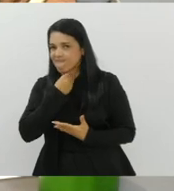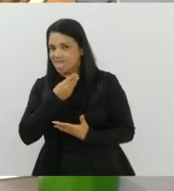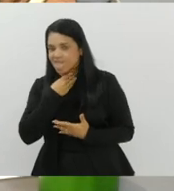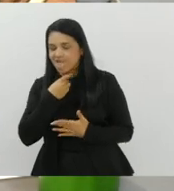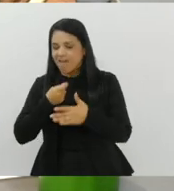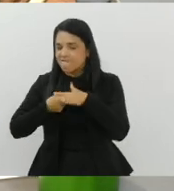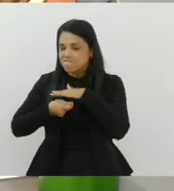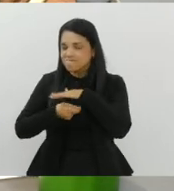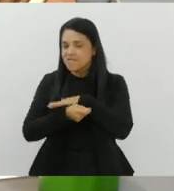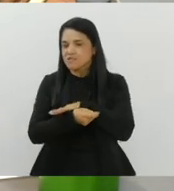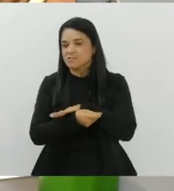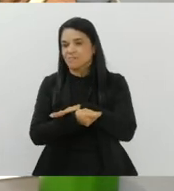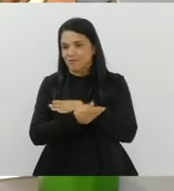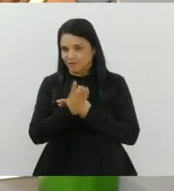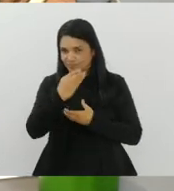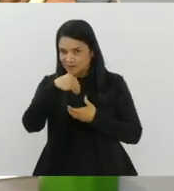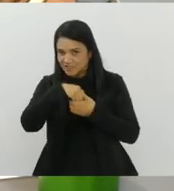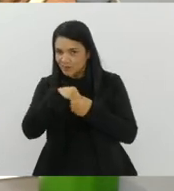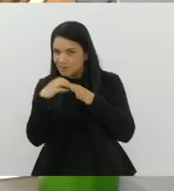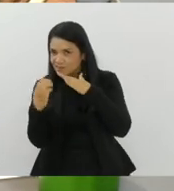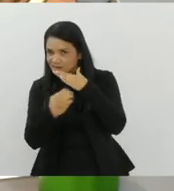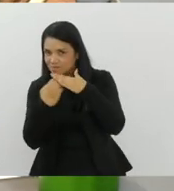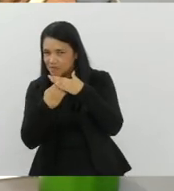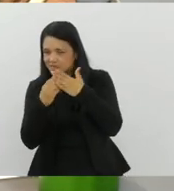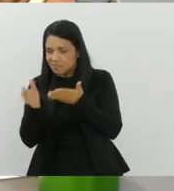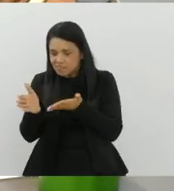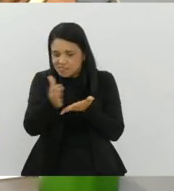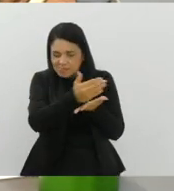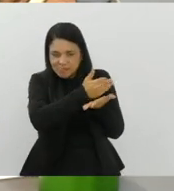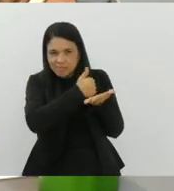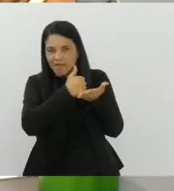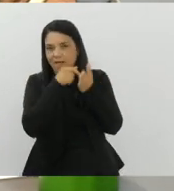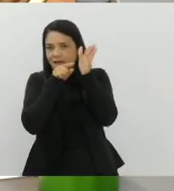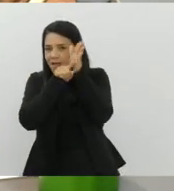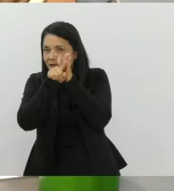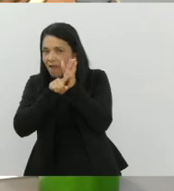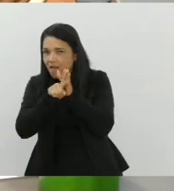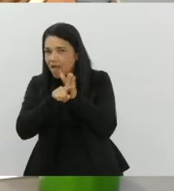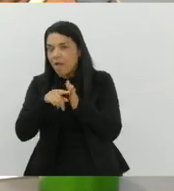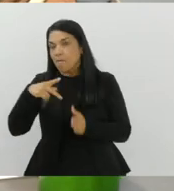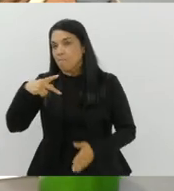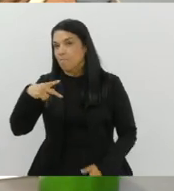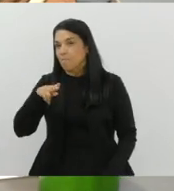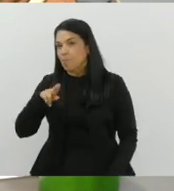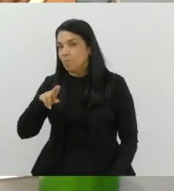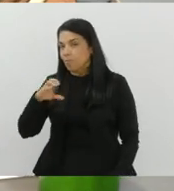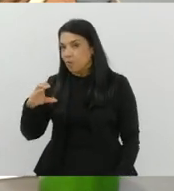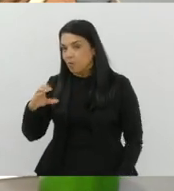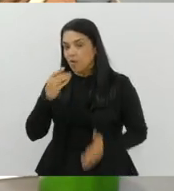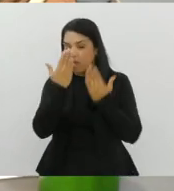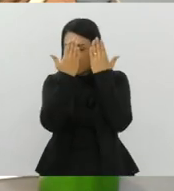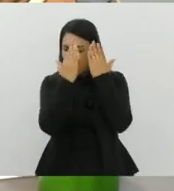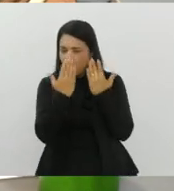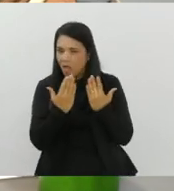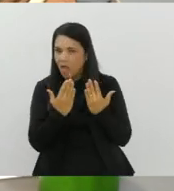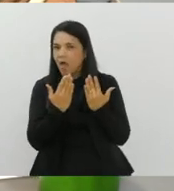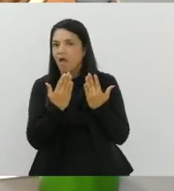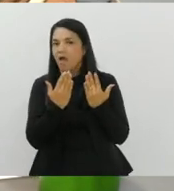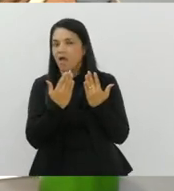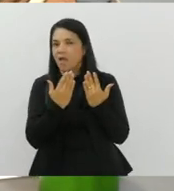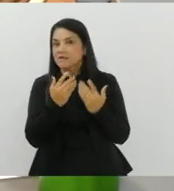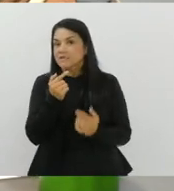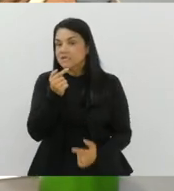investimentos internos, eu posso trazer aqui uns dados de um pesquisador da PUC, que ele analisou que há